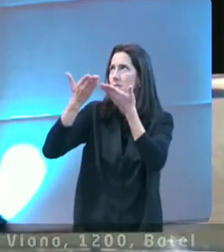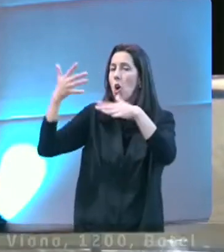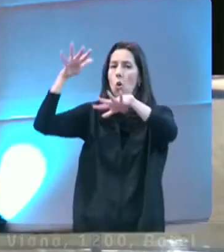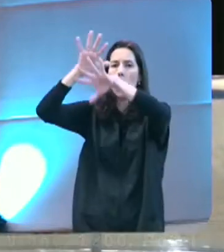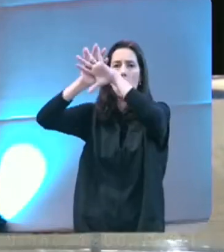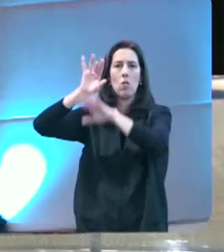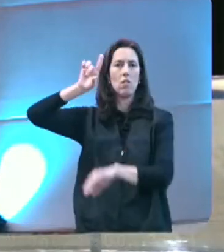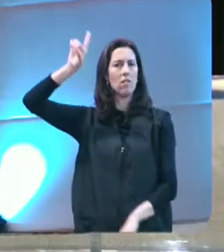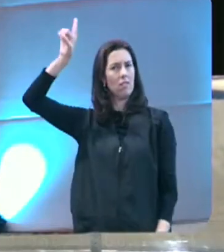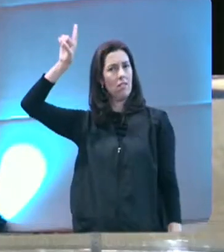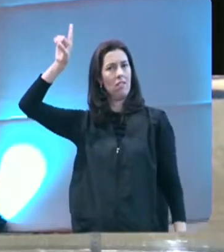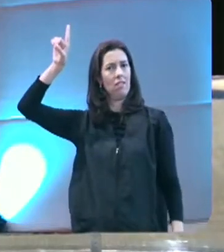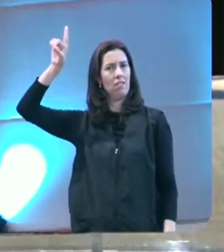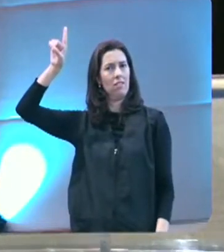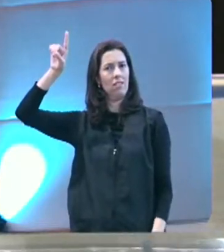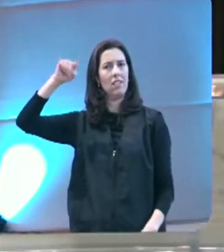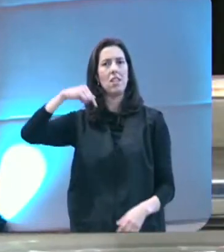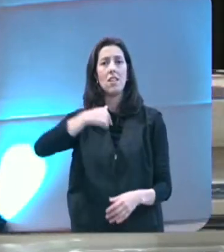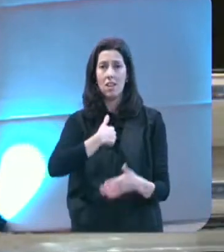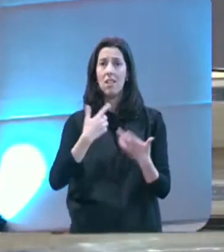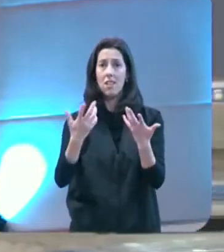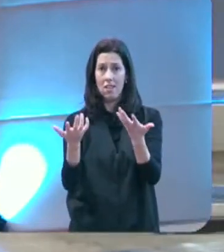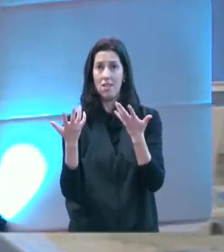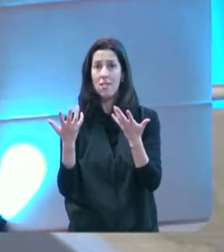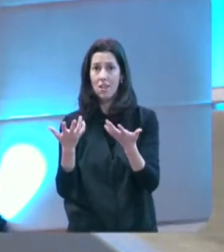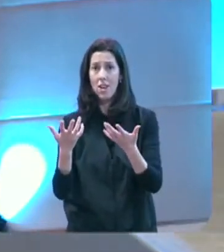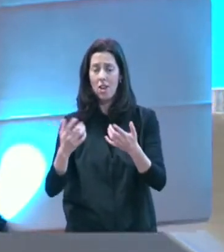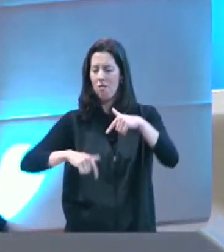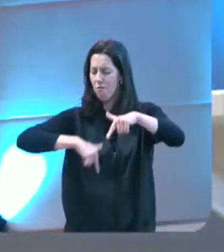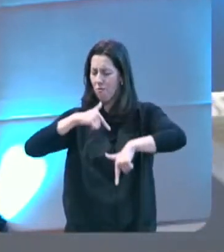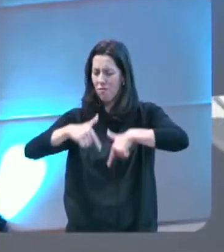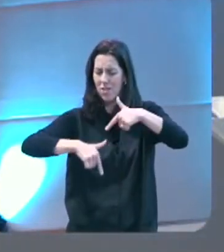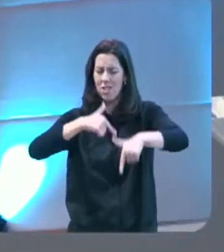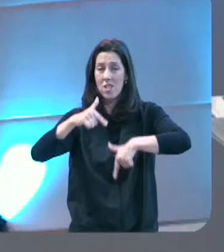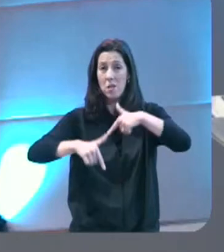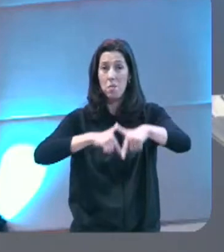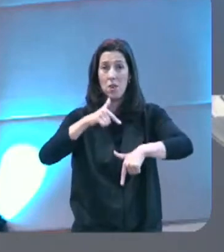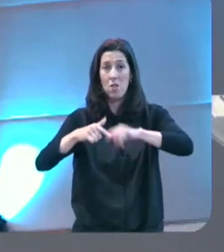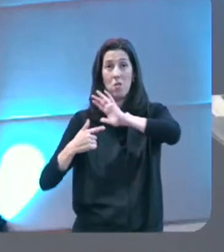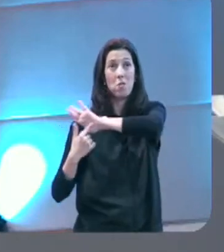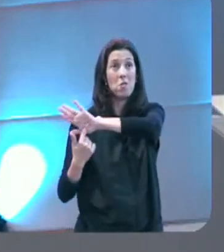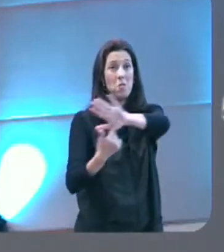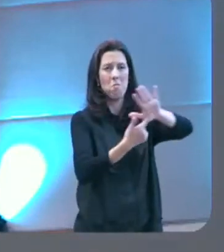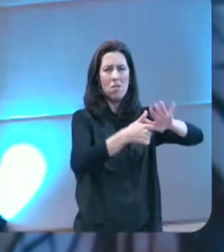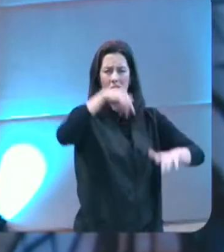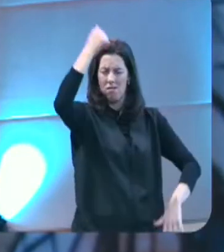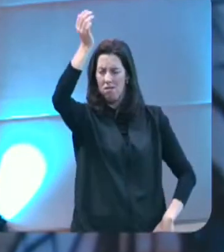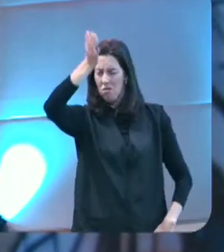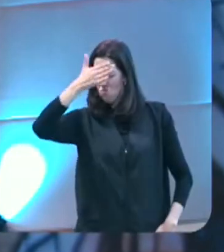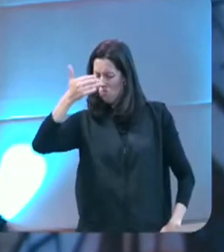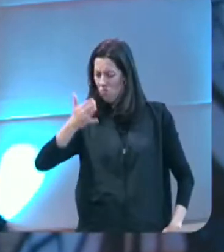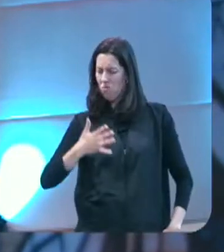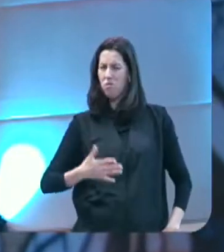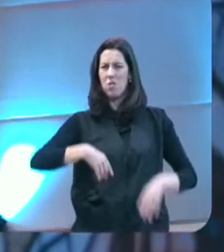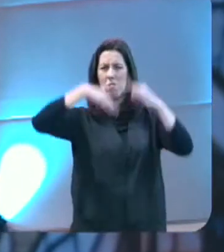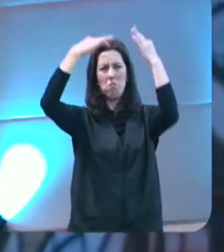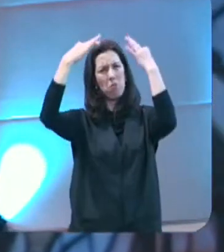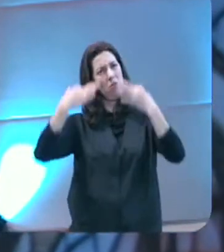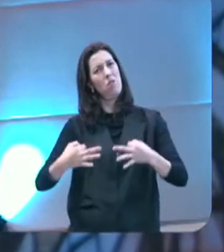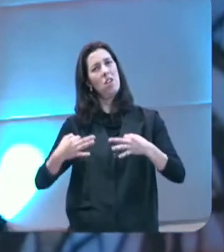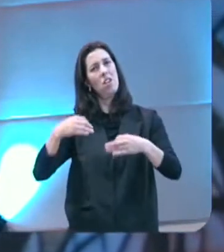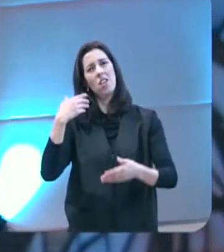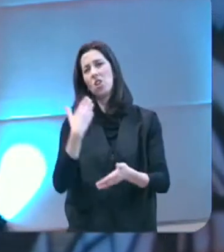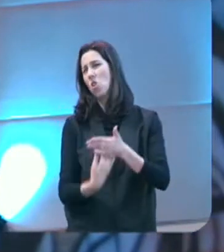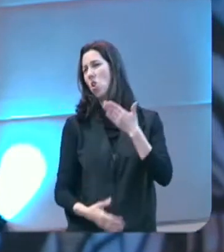consagrado ao Senhor, e quero ser um trabalhador de tal modo honrado, que onde